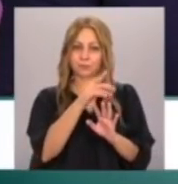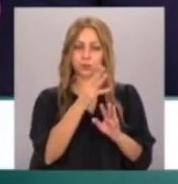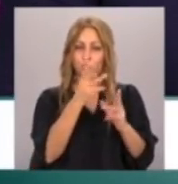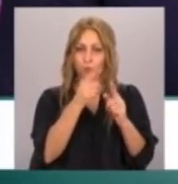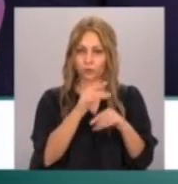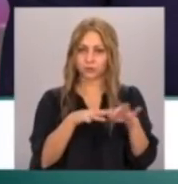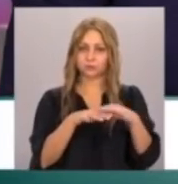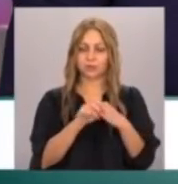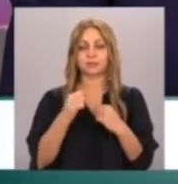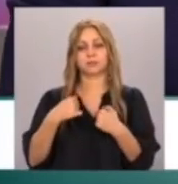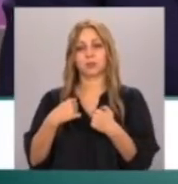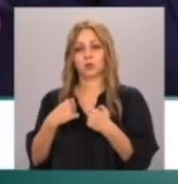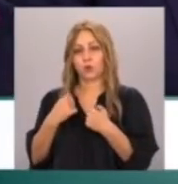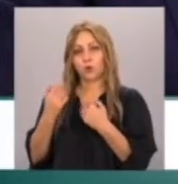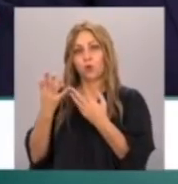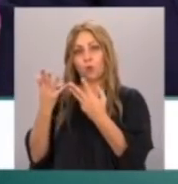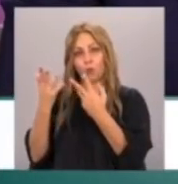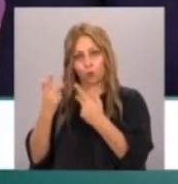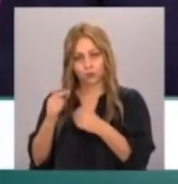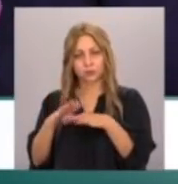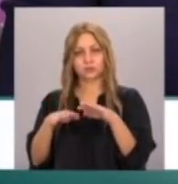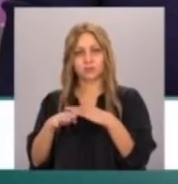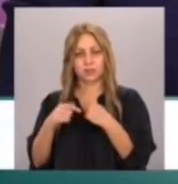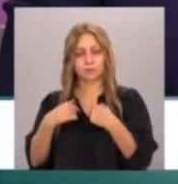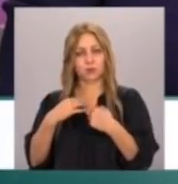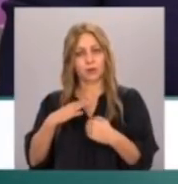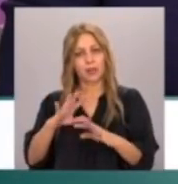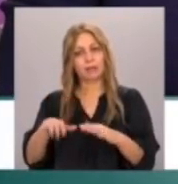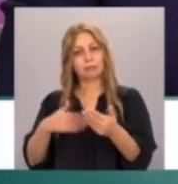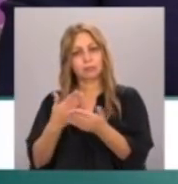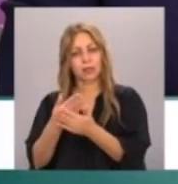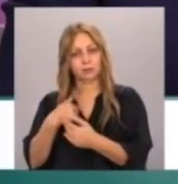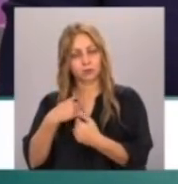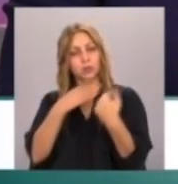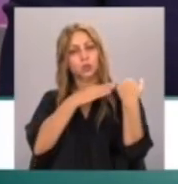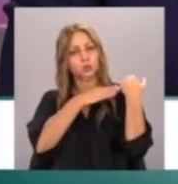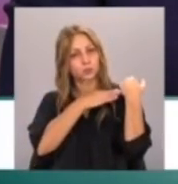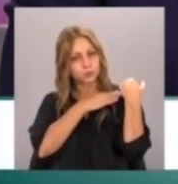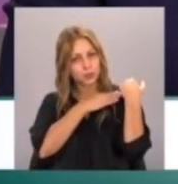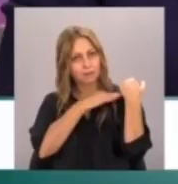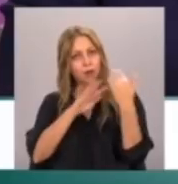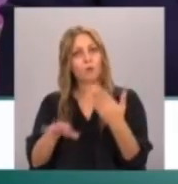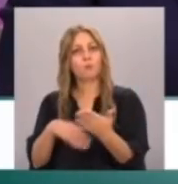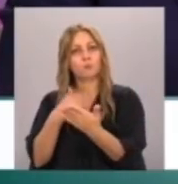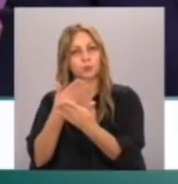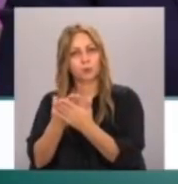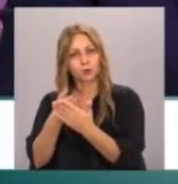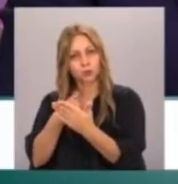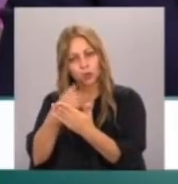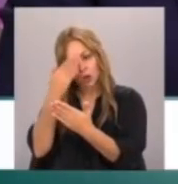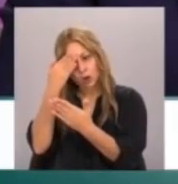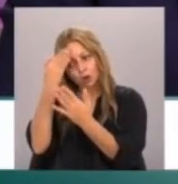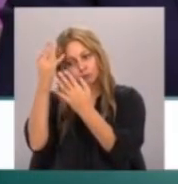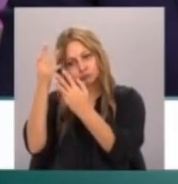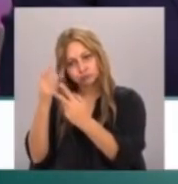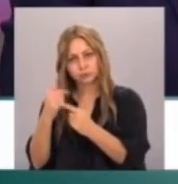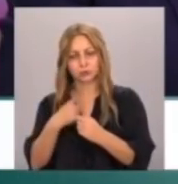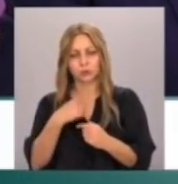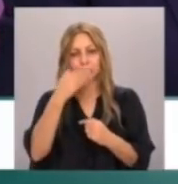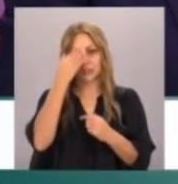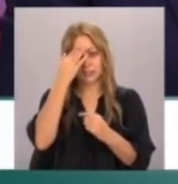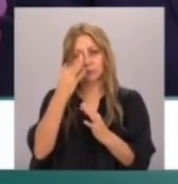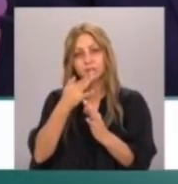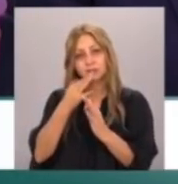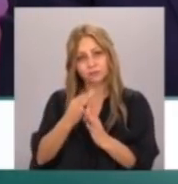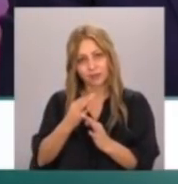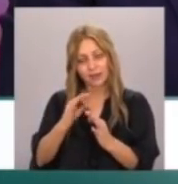que coisa dentre as contas e que atravessar o Rio e os espectadores que somos responsáveis nessas peças ficais acreditamos a convictamente que elas produzem crescimento